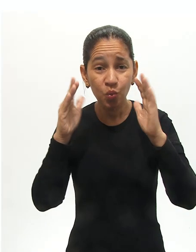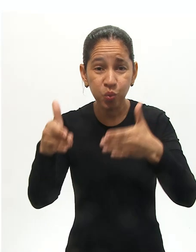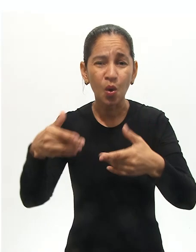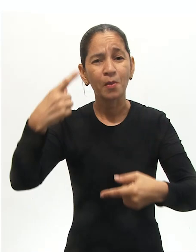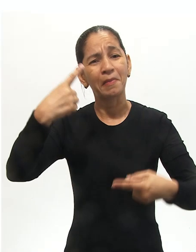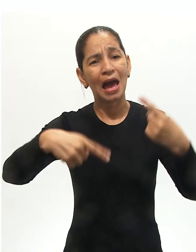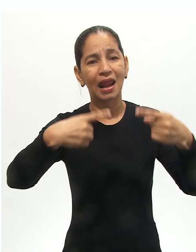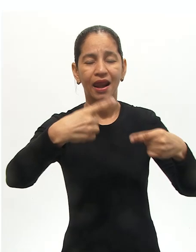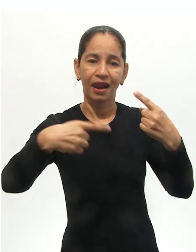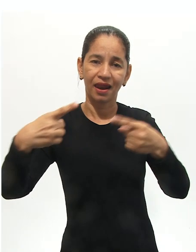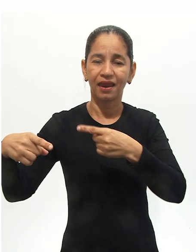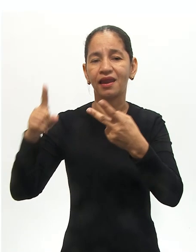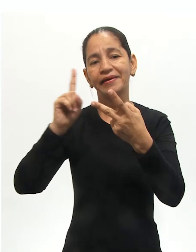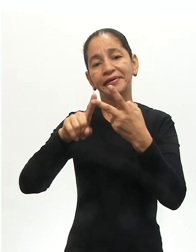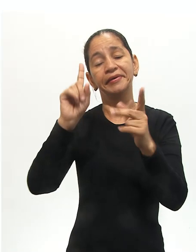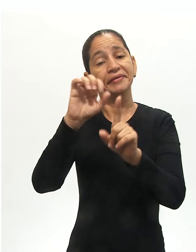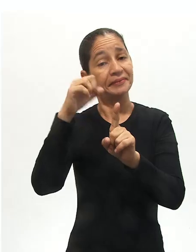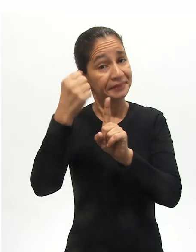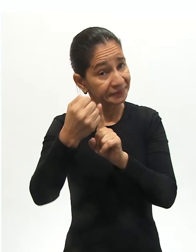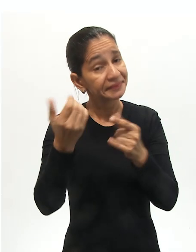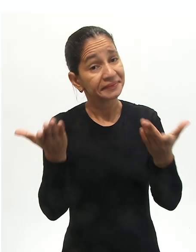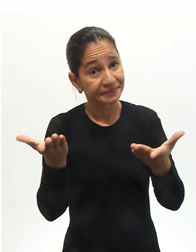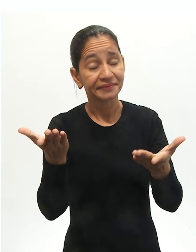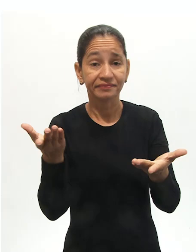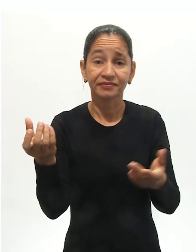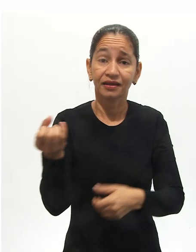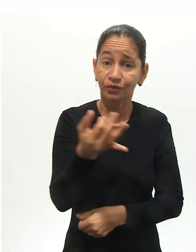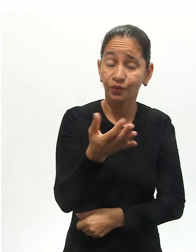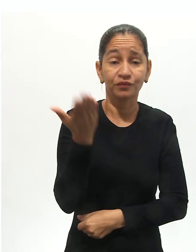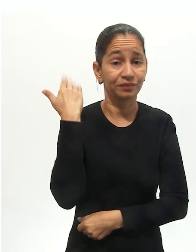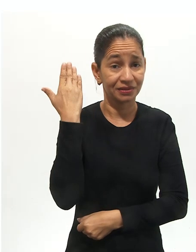foca em temas políticos e sociais.